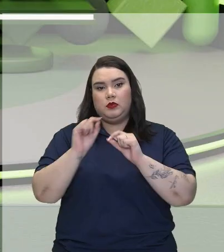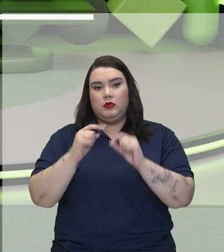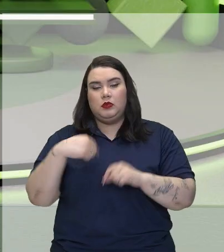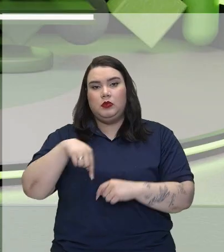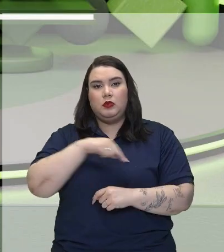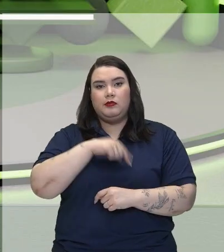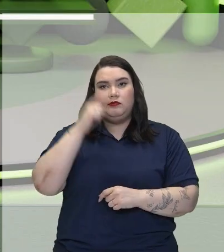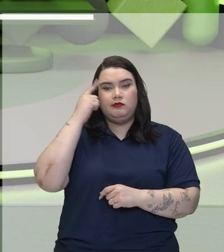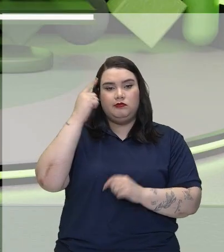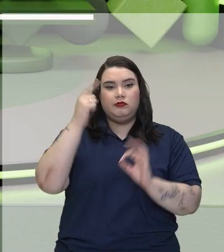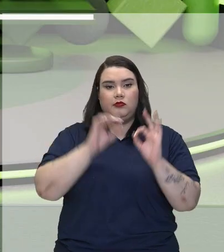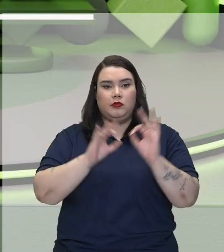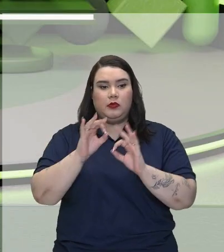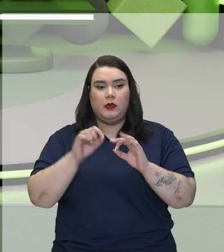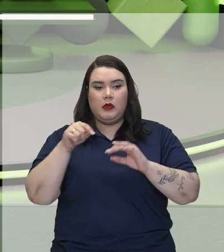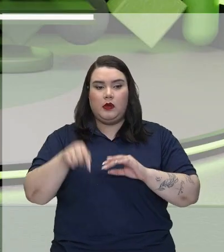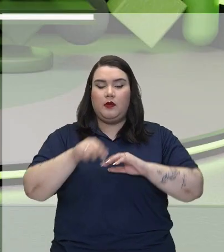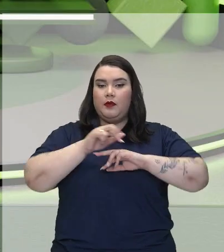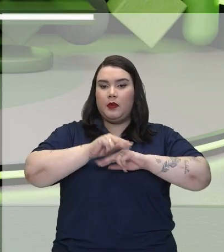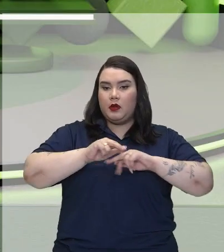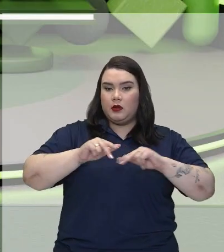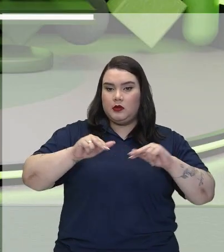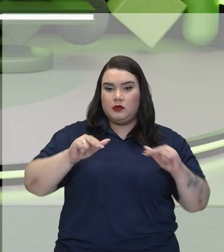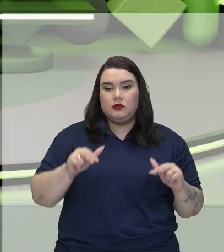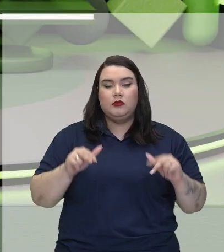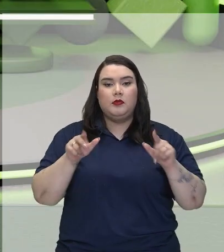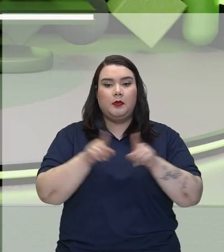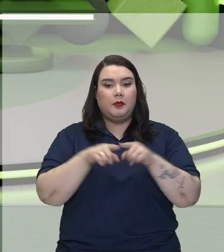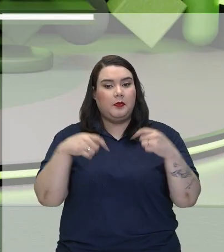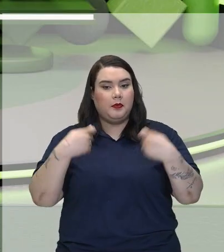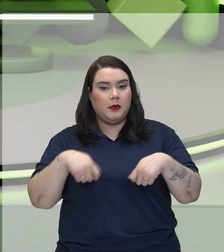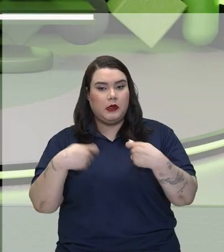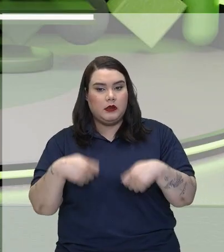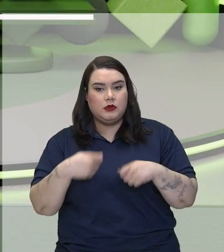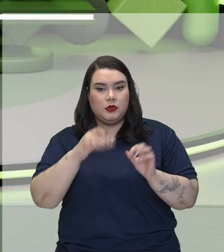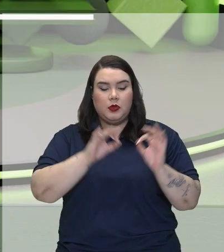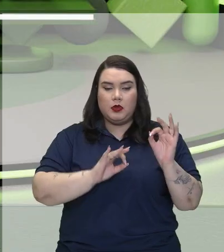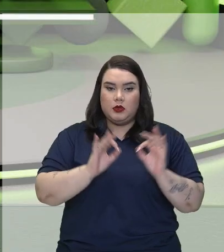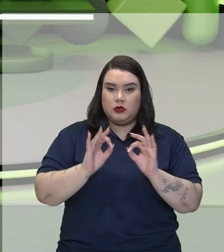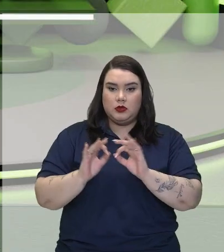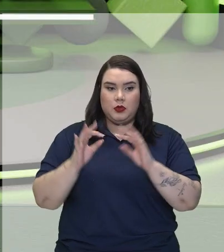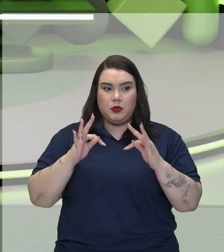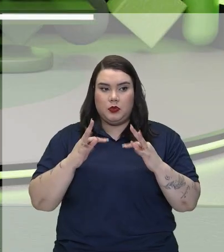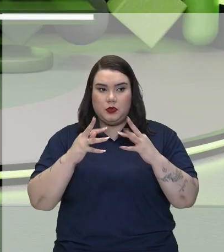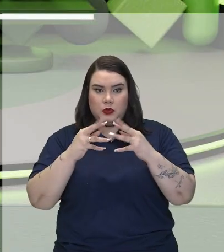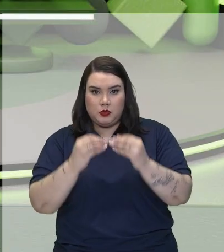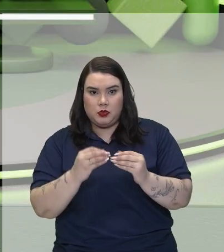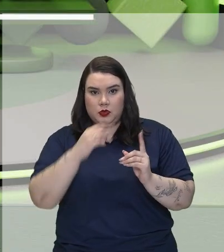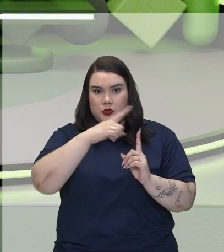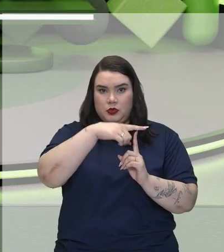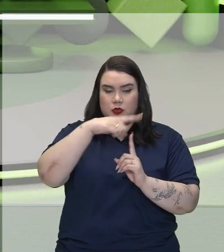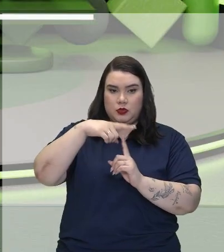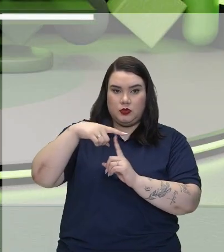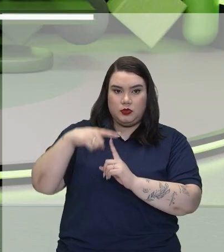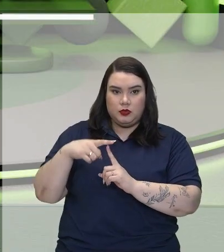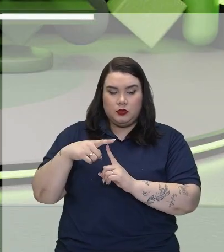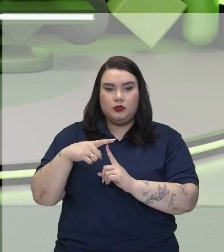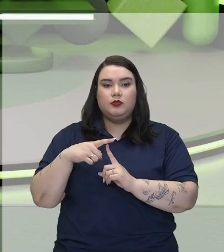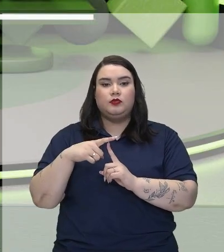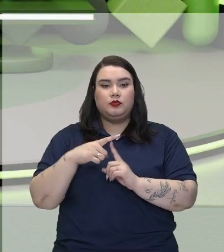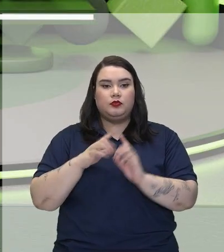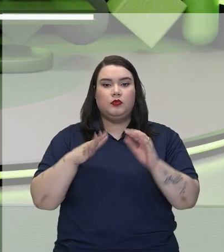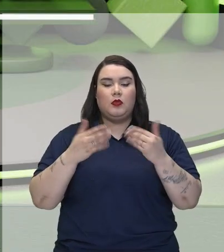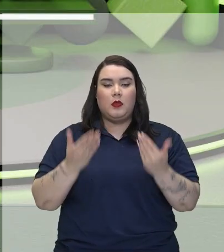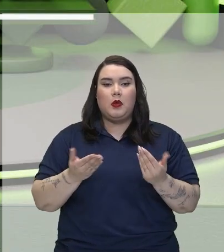aí nessa grande diversidade, a necessidade mesmo de organizar essas espécies, né? Então, a